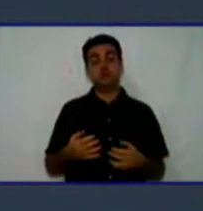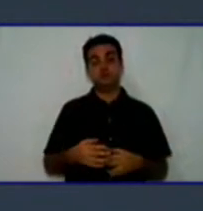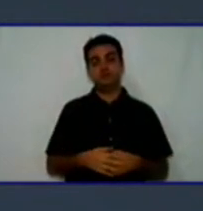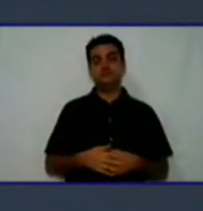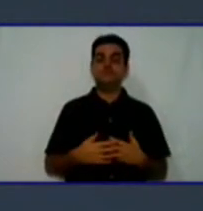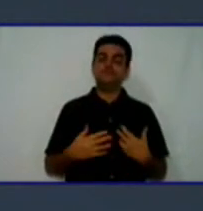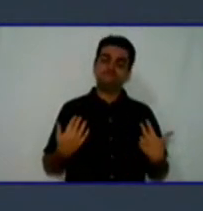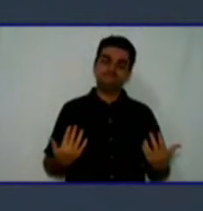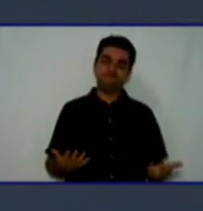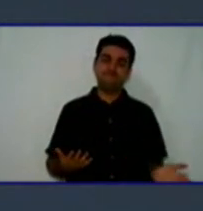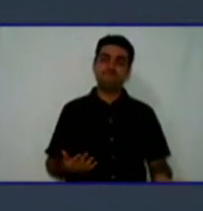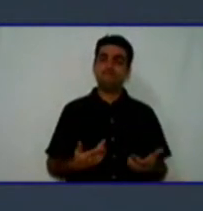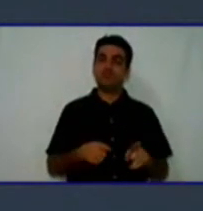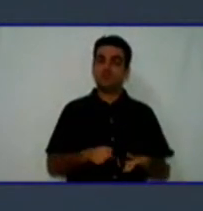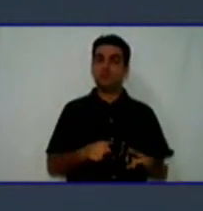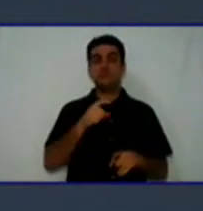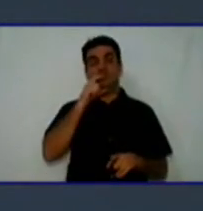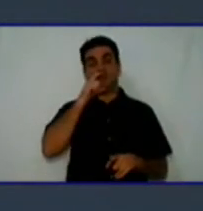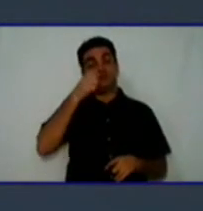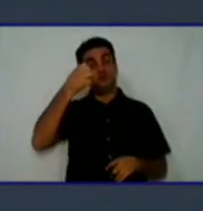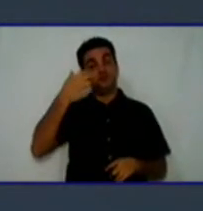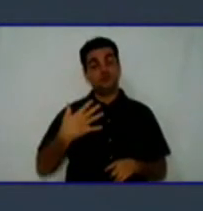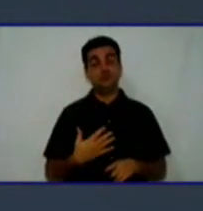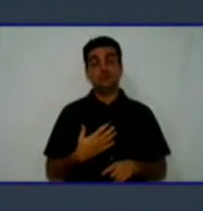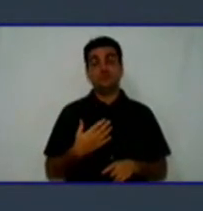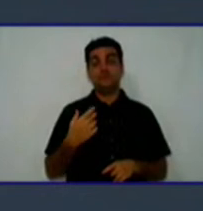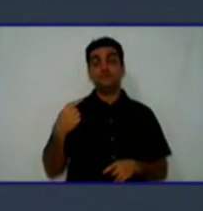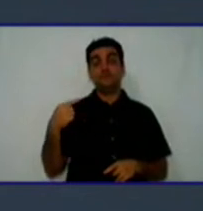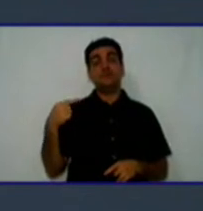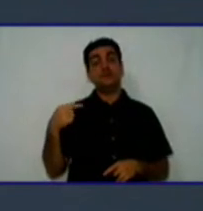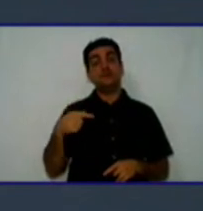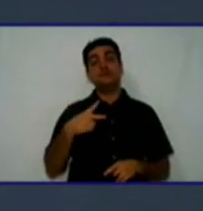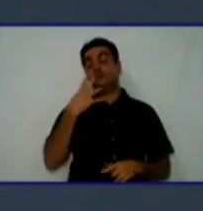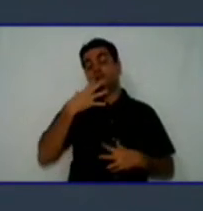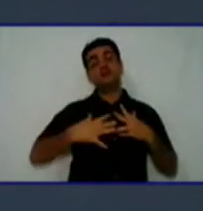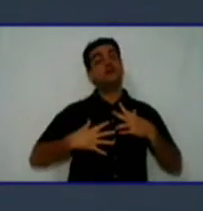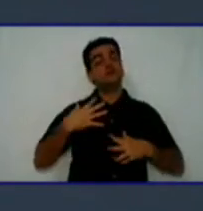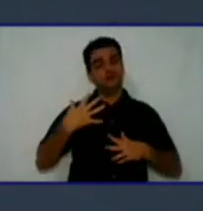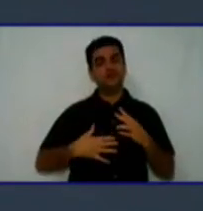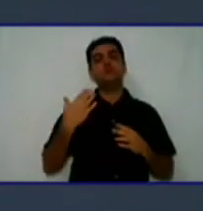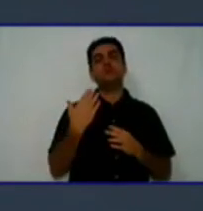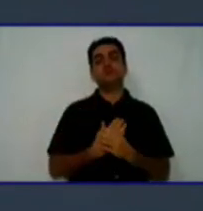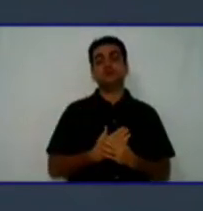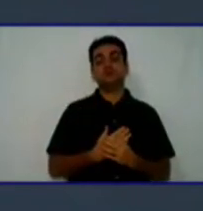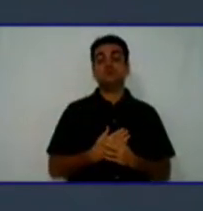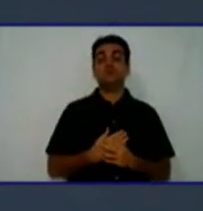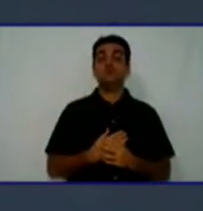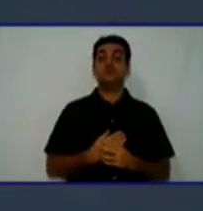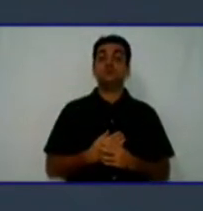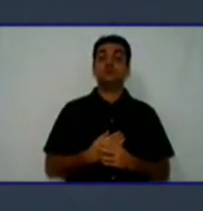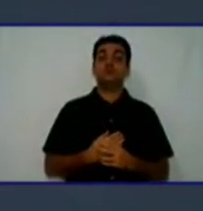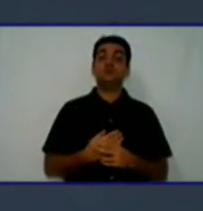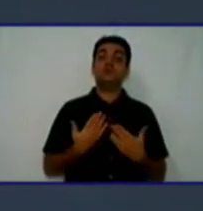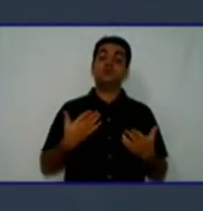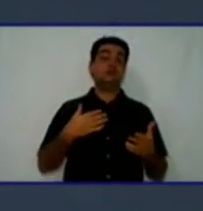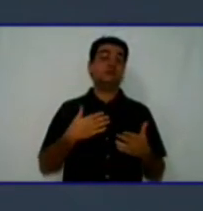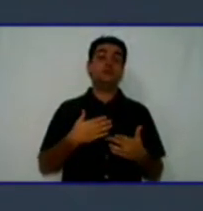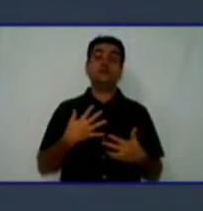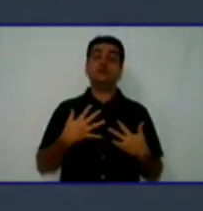salientado pelo ministro Edson Fachin, aqui atrapalhando ou diminuindo ou até impossibilitando